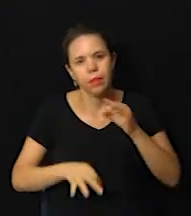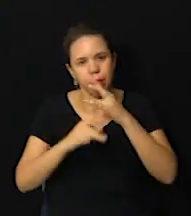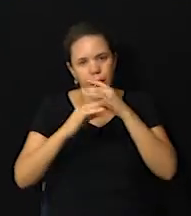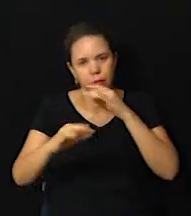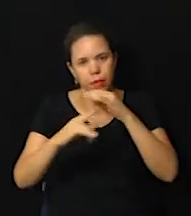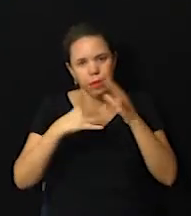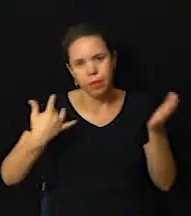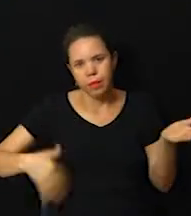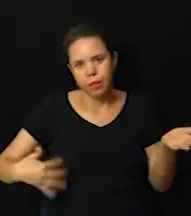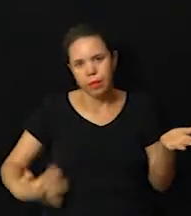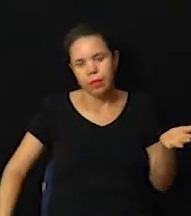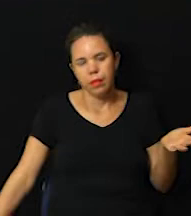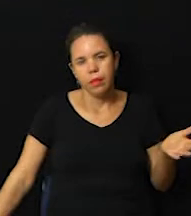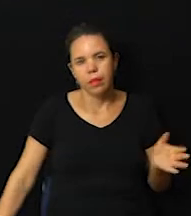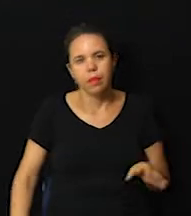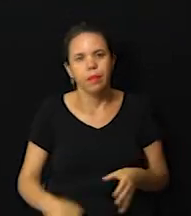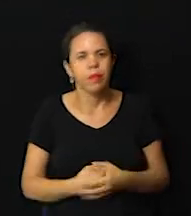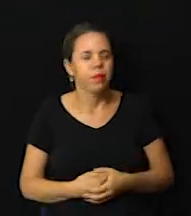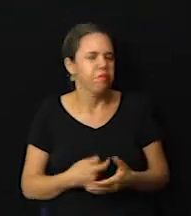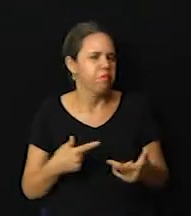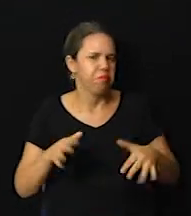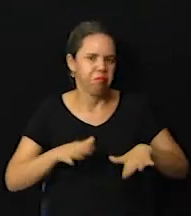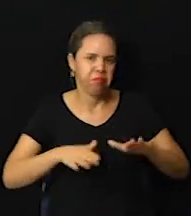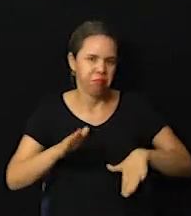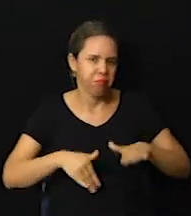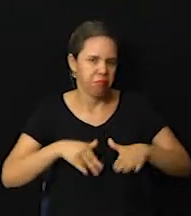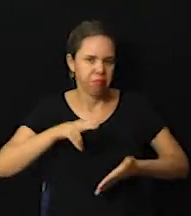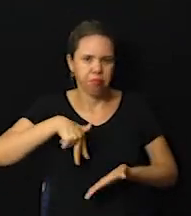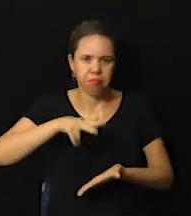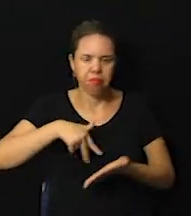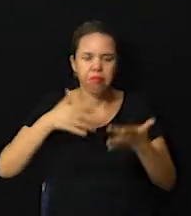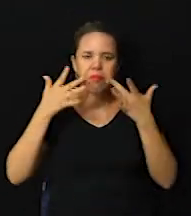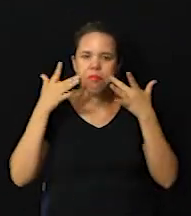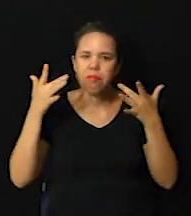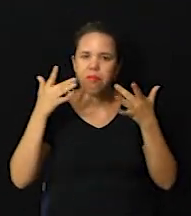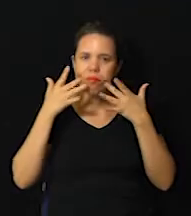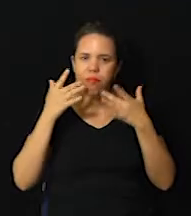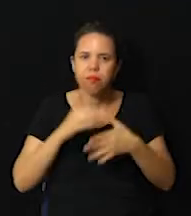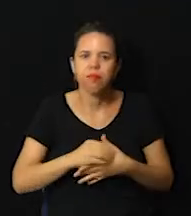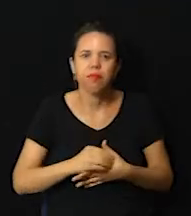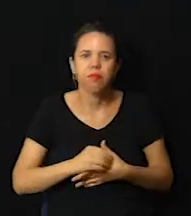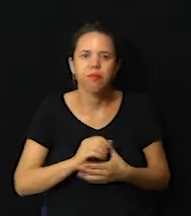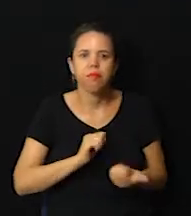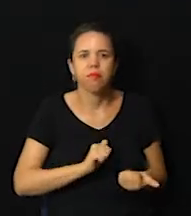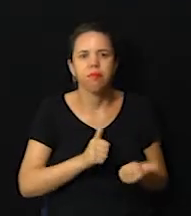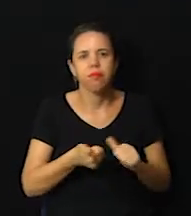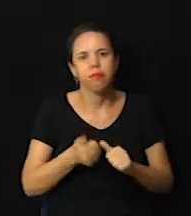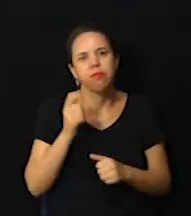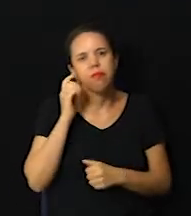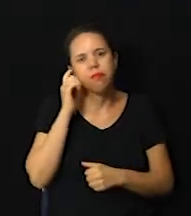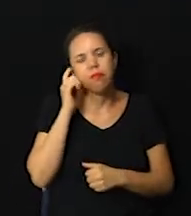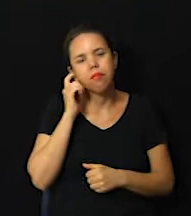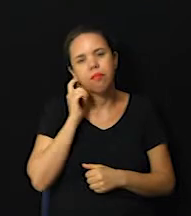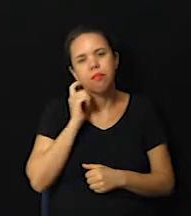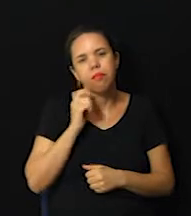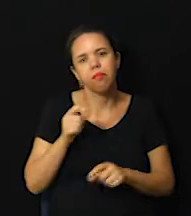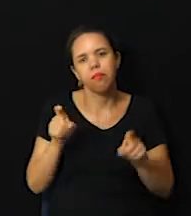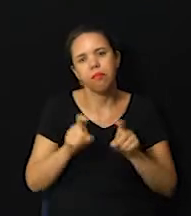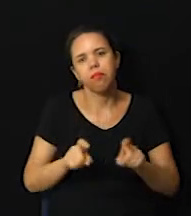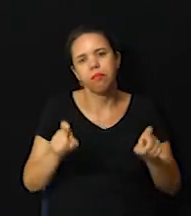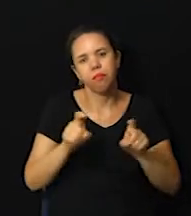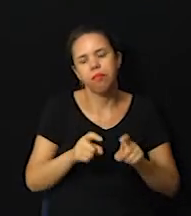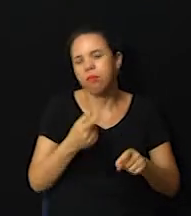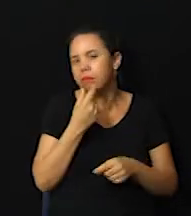flauta, violão, coral, percussão, dança, teatro, atividades esportivas, informática,